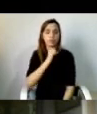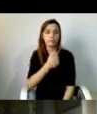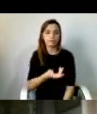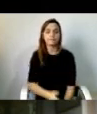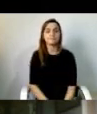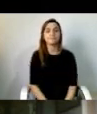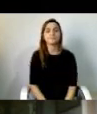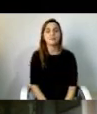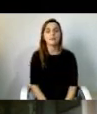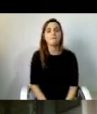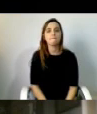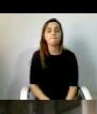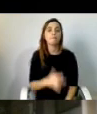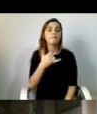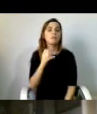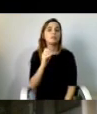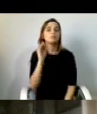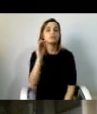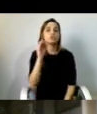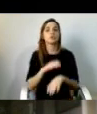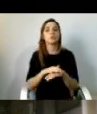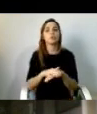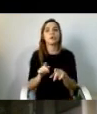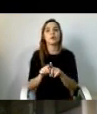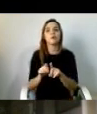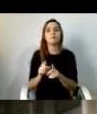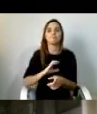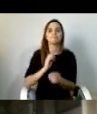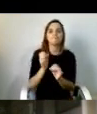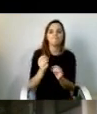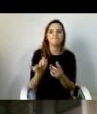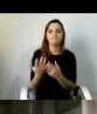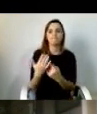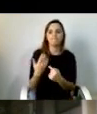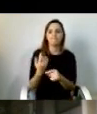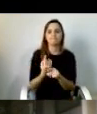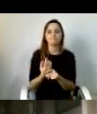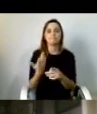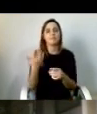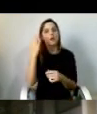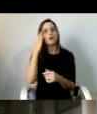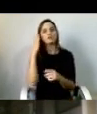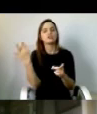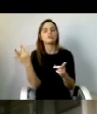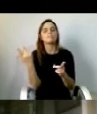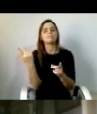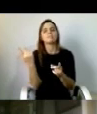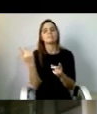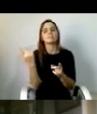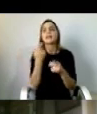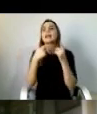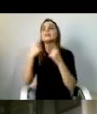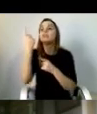E 20% pelo tal descrédito, que a Joana há bocadinho também falava, de acharem que nada aconteceria ou mudaria